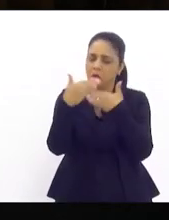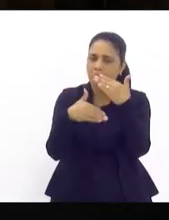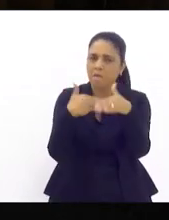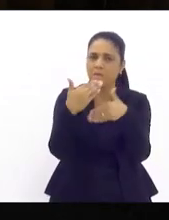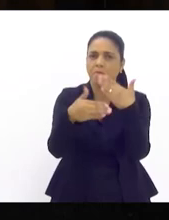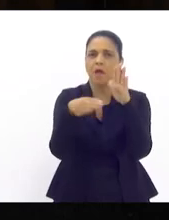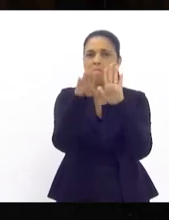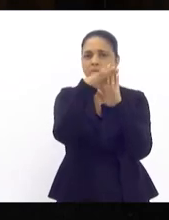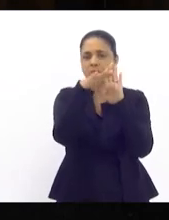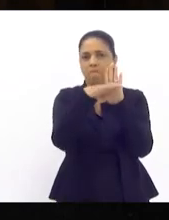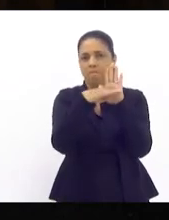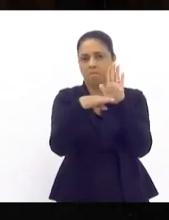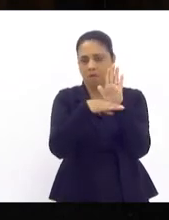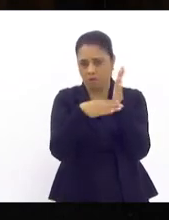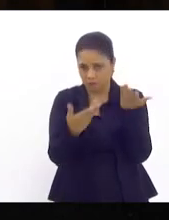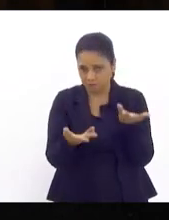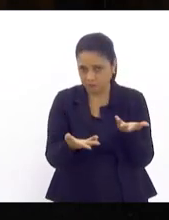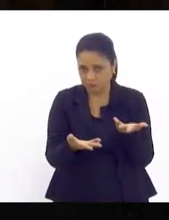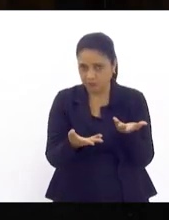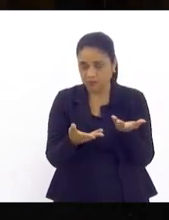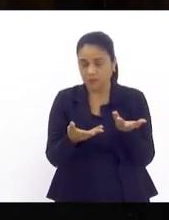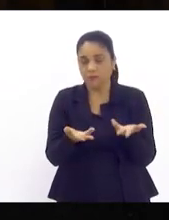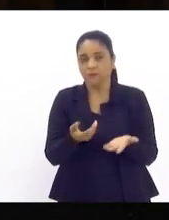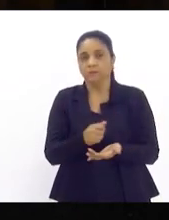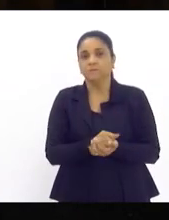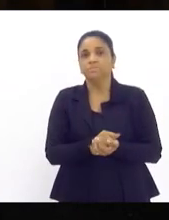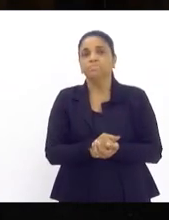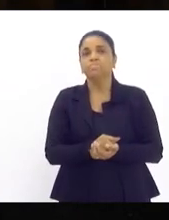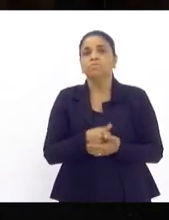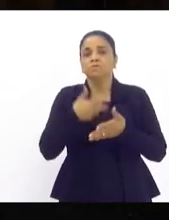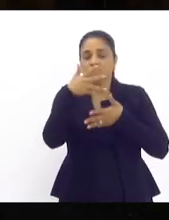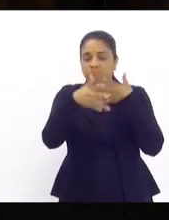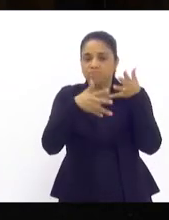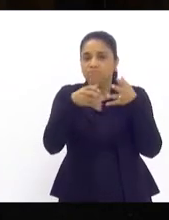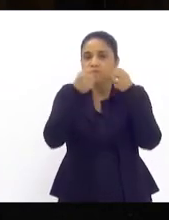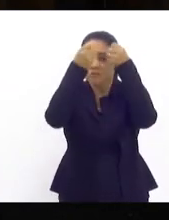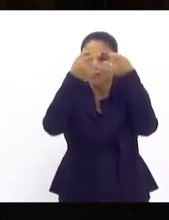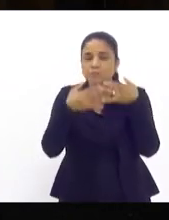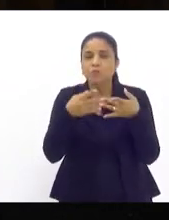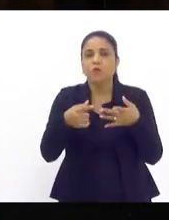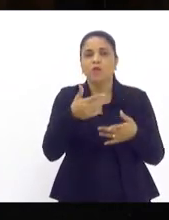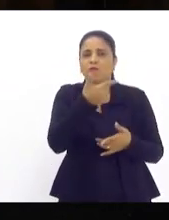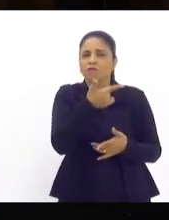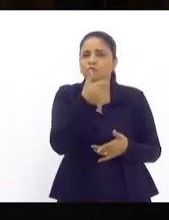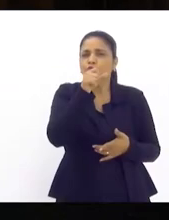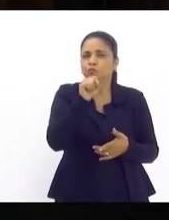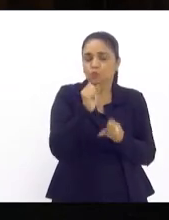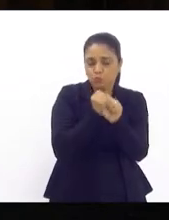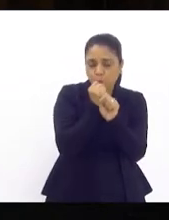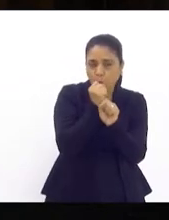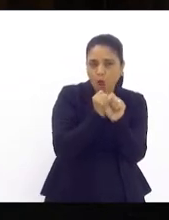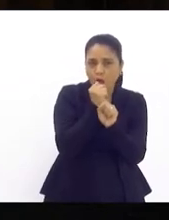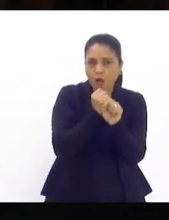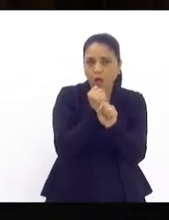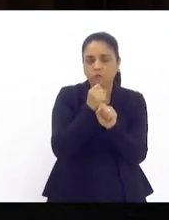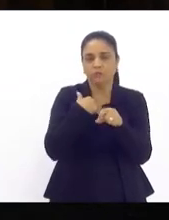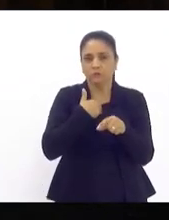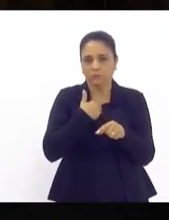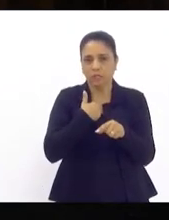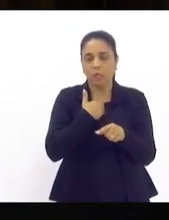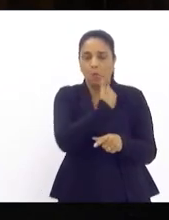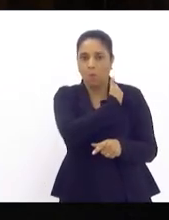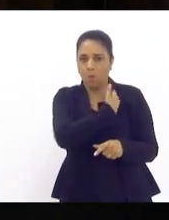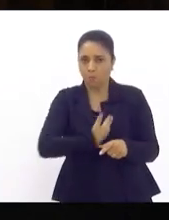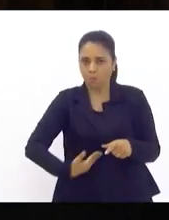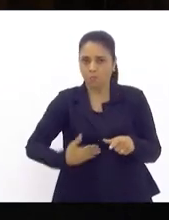pauta. Eu falo isso porque, nos 28 anos que sou servidor público,